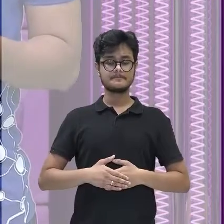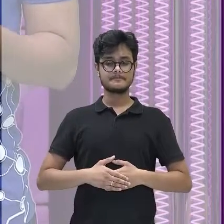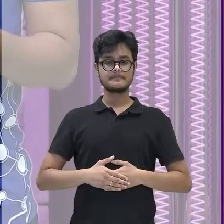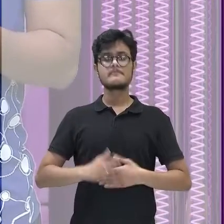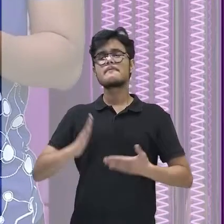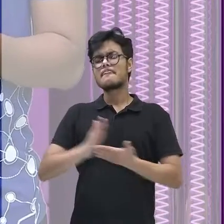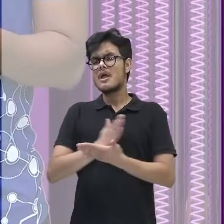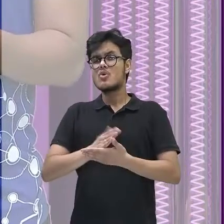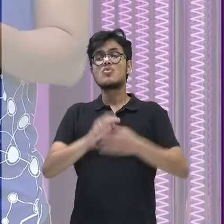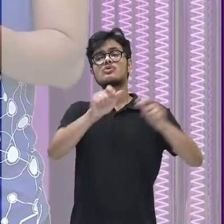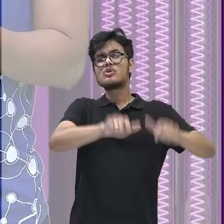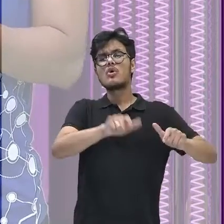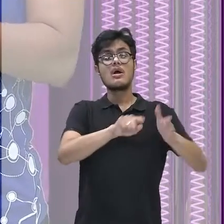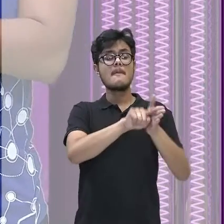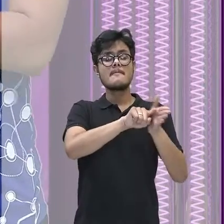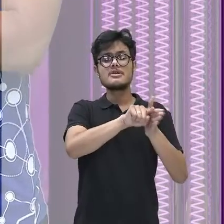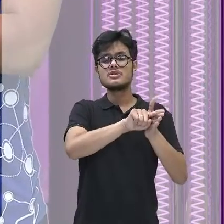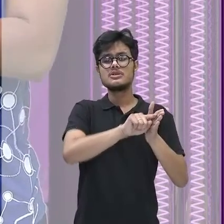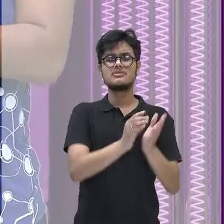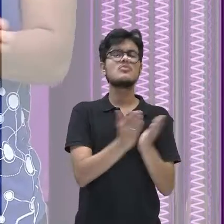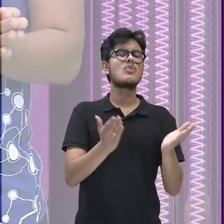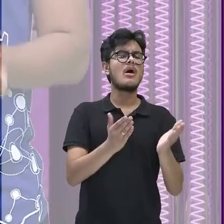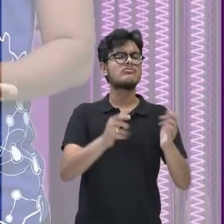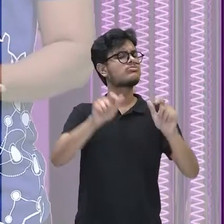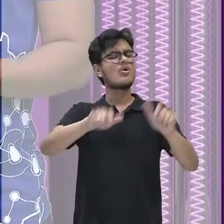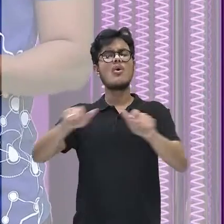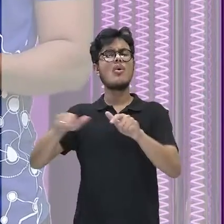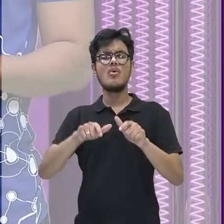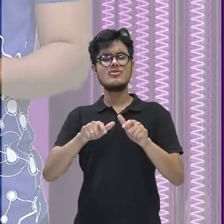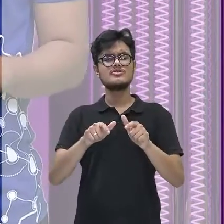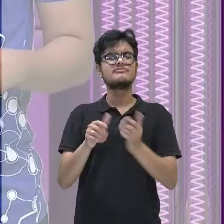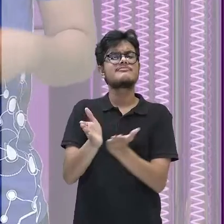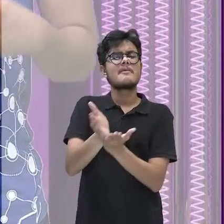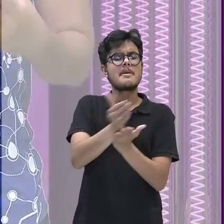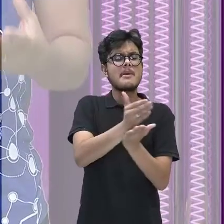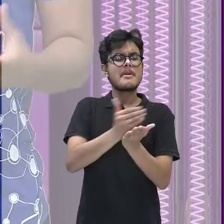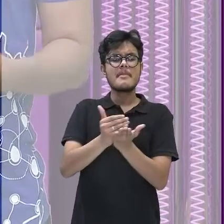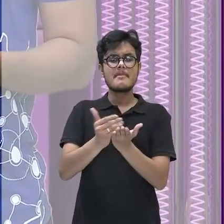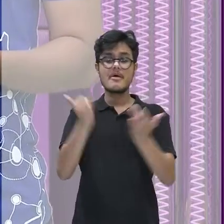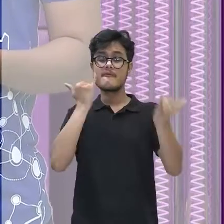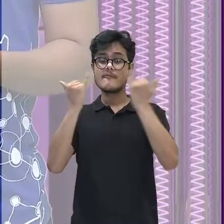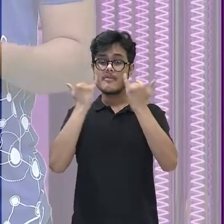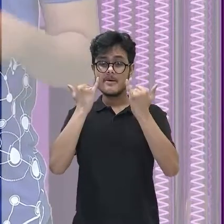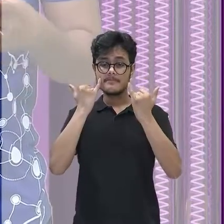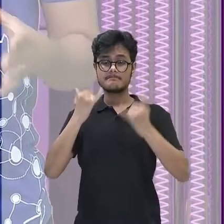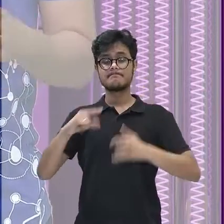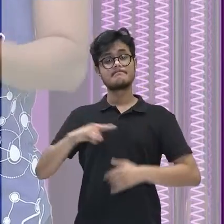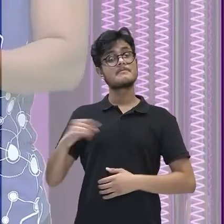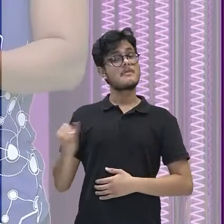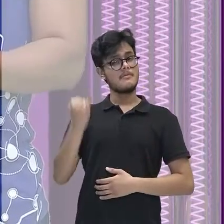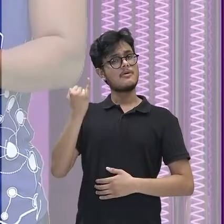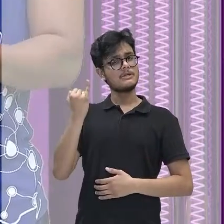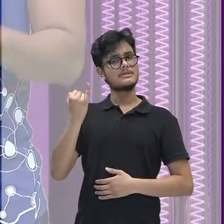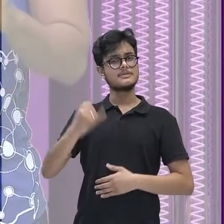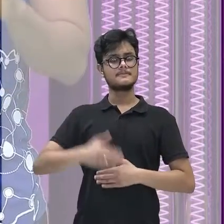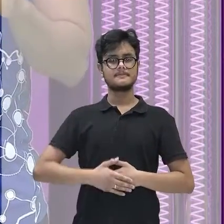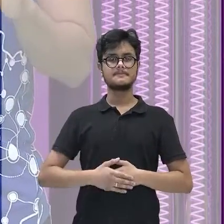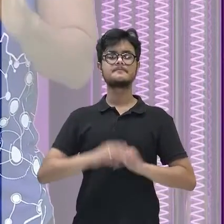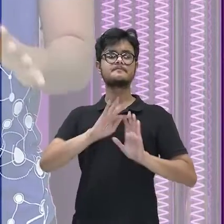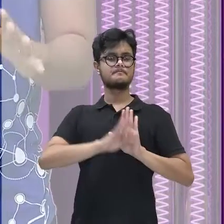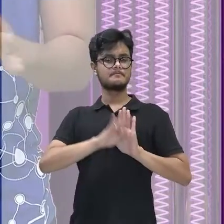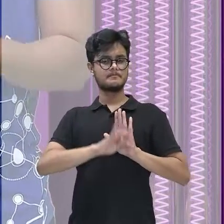por exemplo, é muito importante saber de onde foram retirados aqueles dados e outras informações textuais.